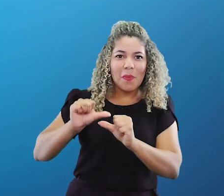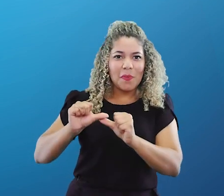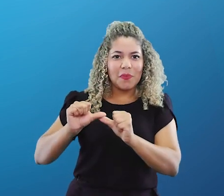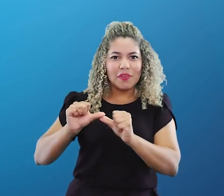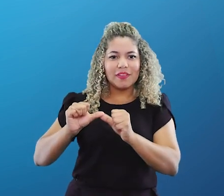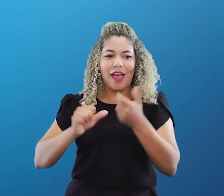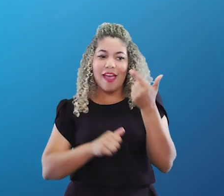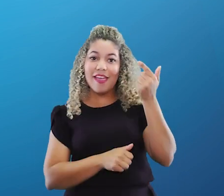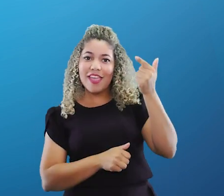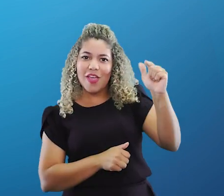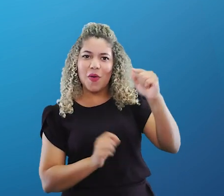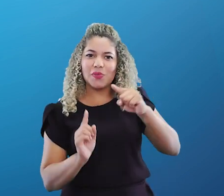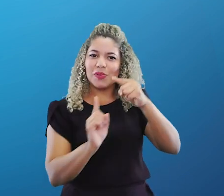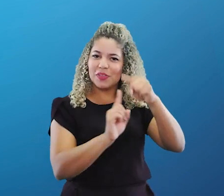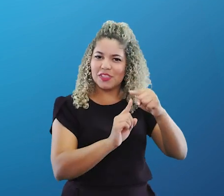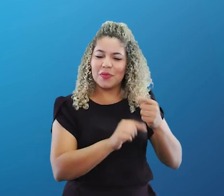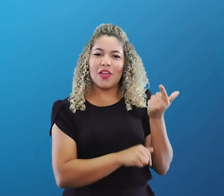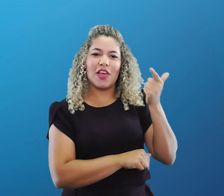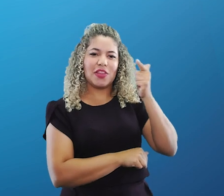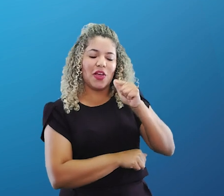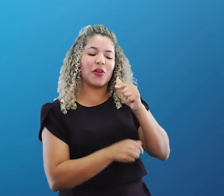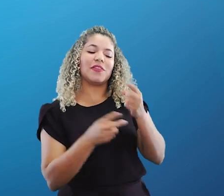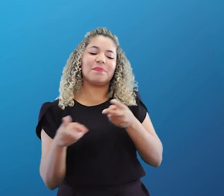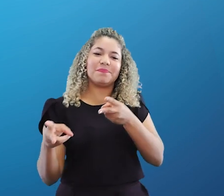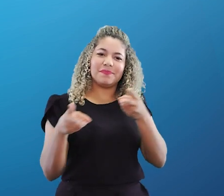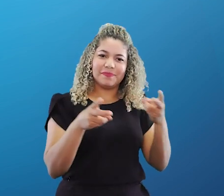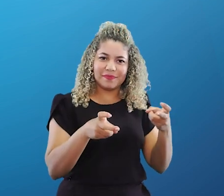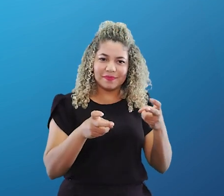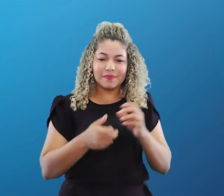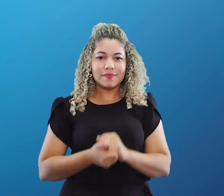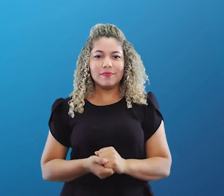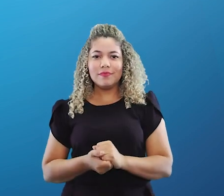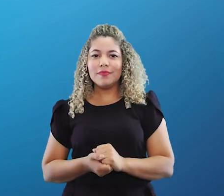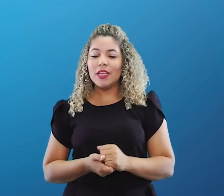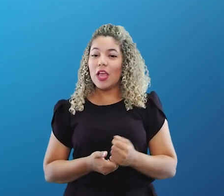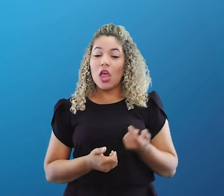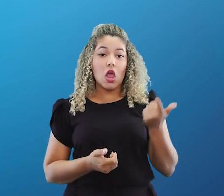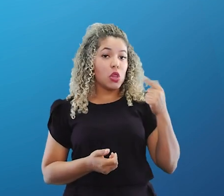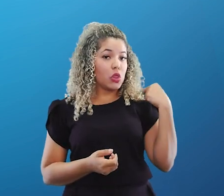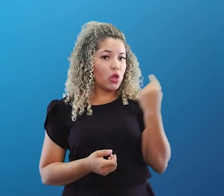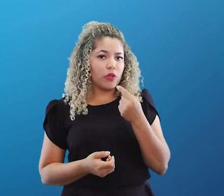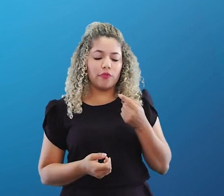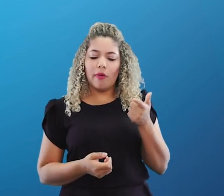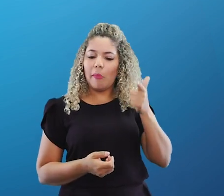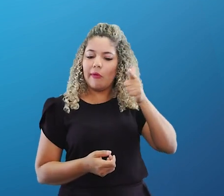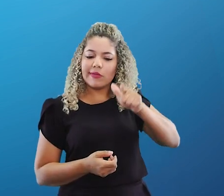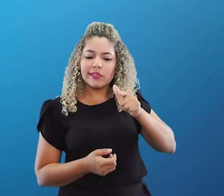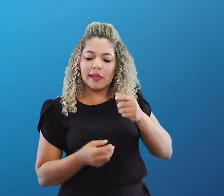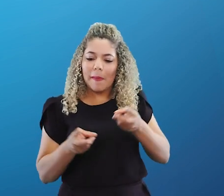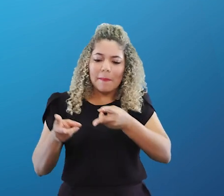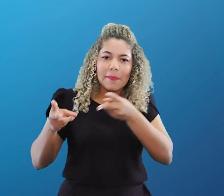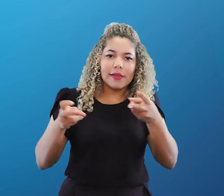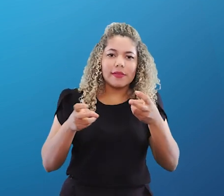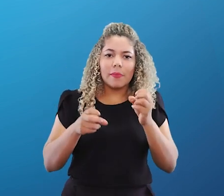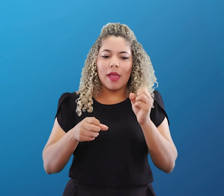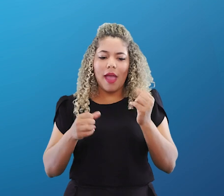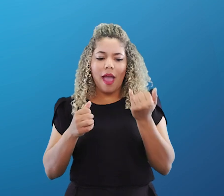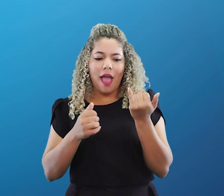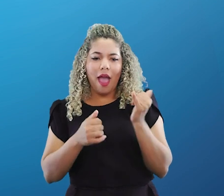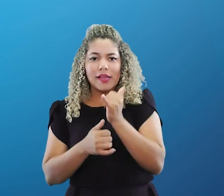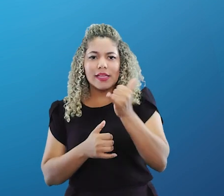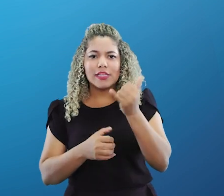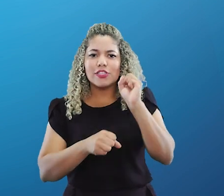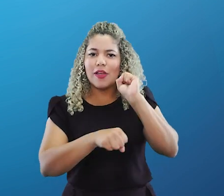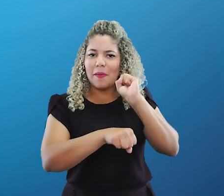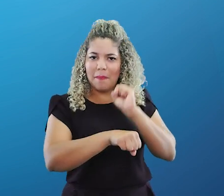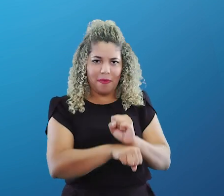e é justamente essa transformação que conseguimos observar. Então não vamos conseguir observar a energia em si parada em algum